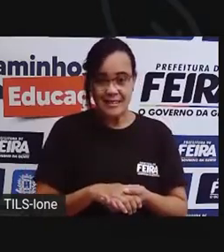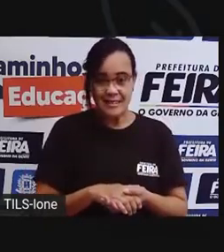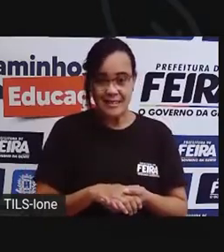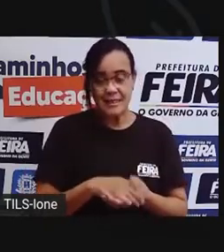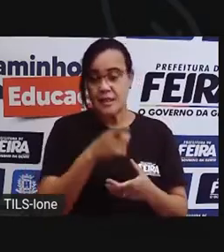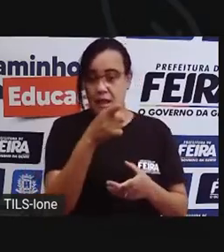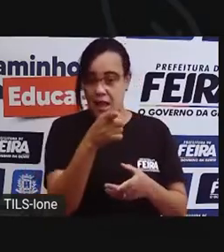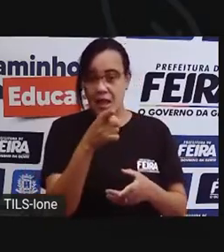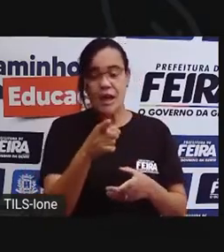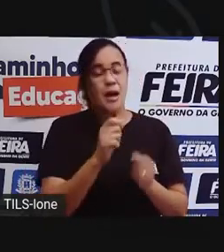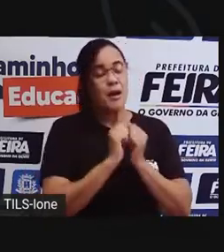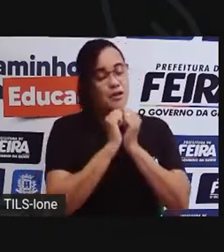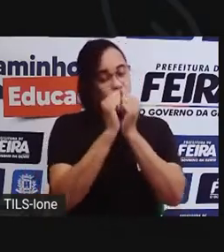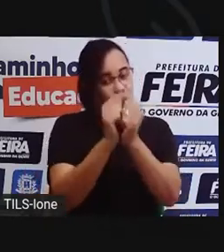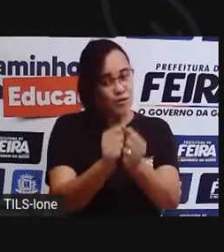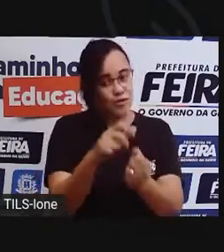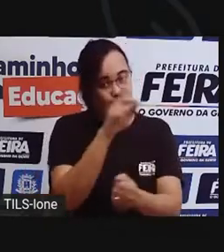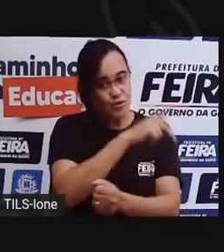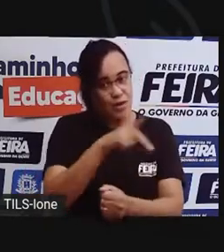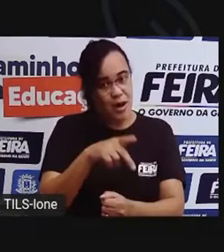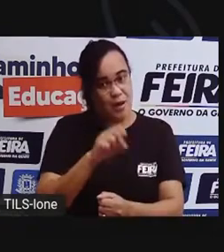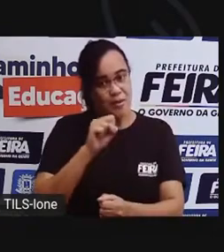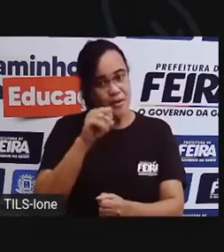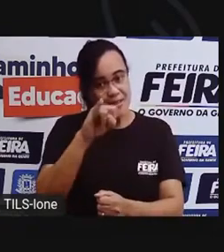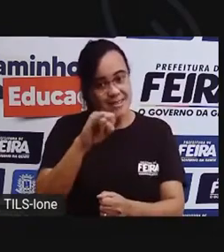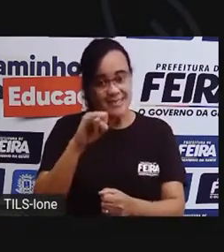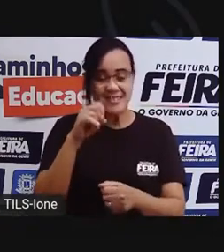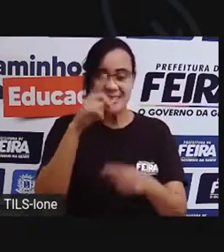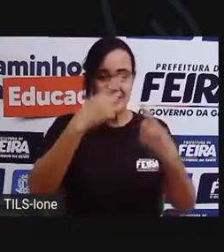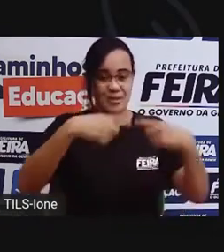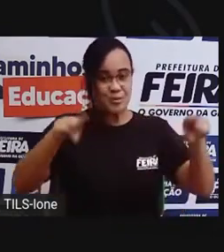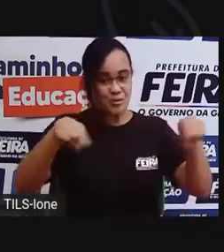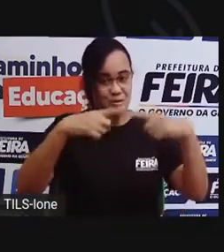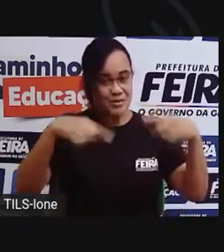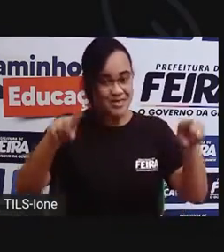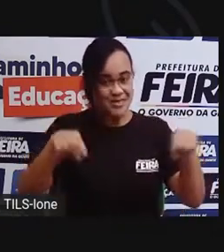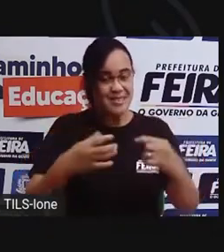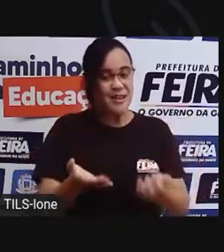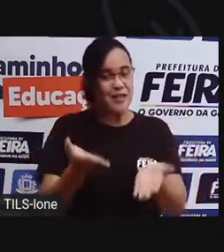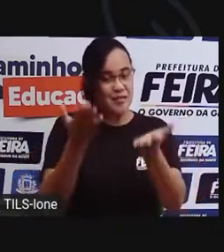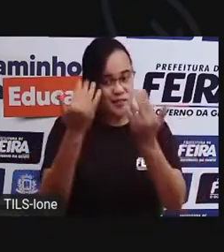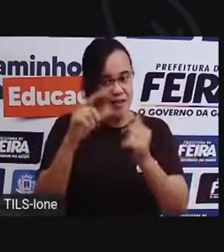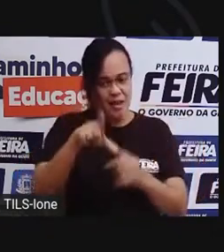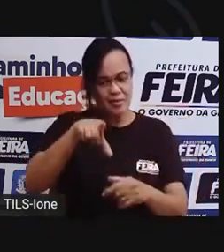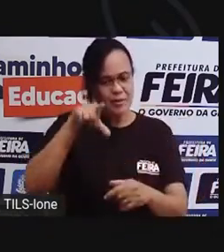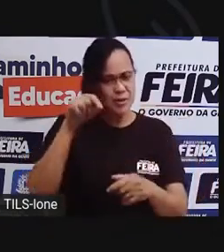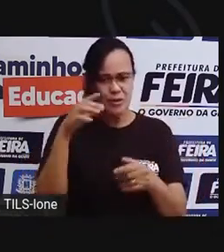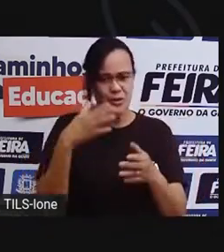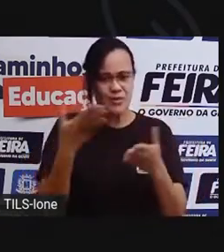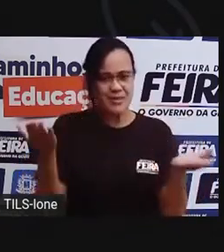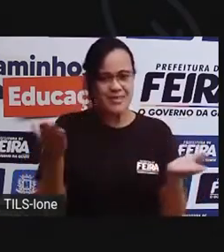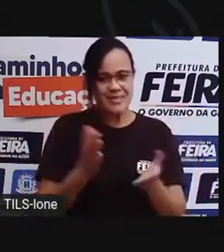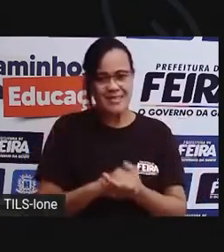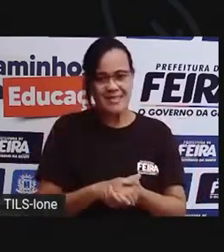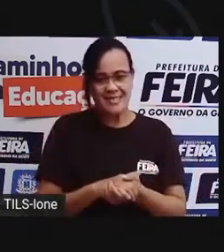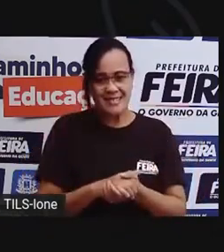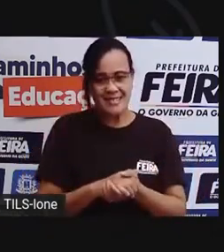pra gente? Pode ser também. Vamos com essa daqui? Vamos. A que você preferir. A gente vai ficar aqui